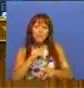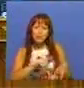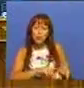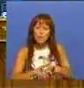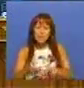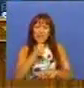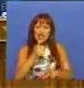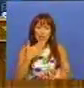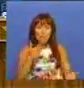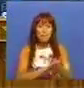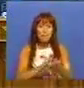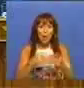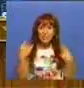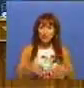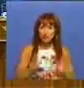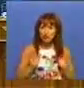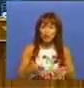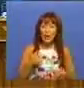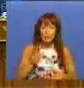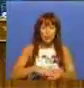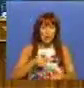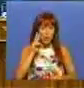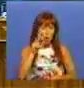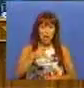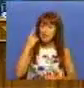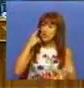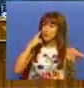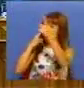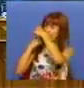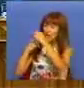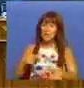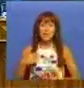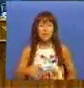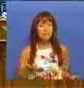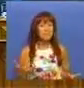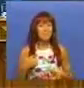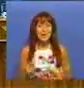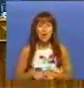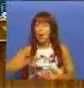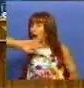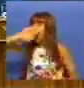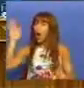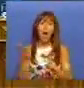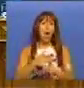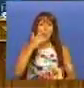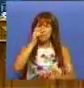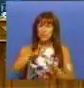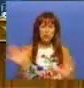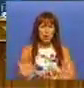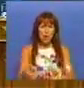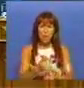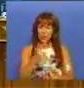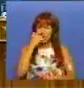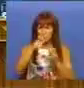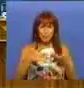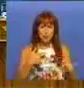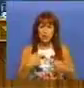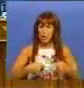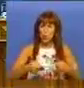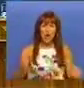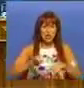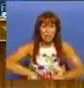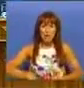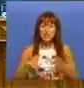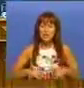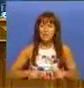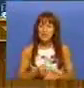que tenham provas dadas. E é por isso que nós olhamos para a experiência e que não é de penalizar o consumidor, porque as pessoas muitas vezes não gastam mais,